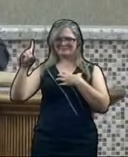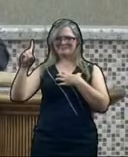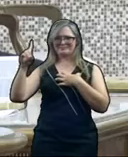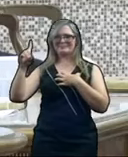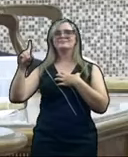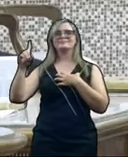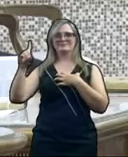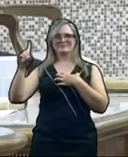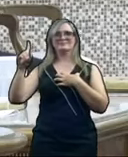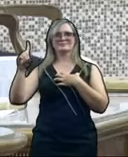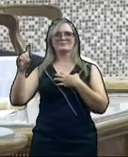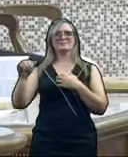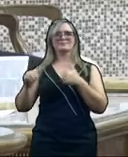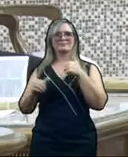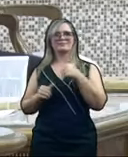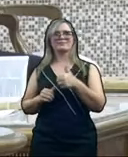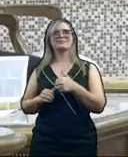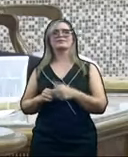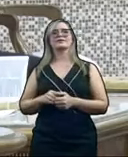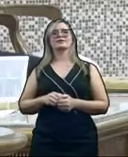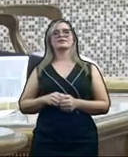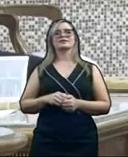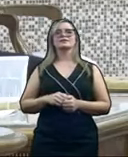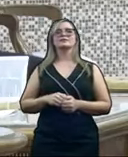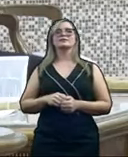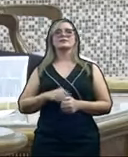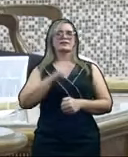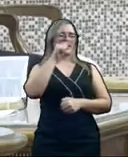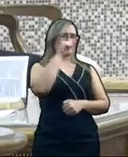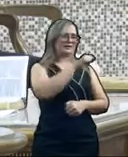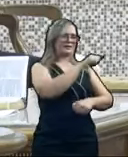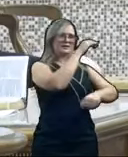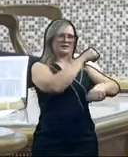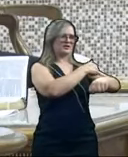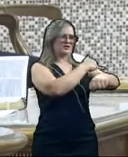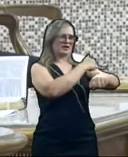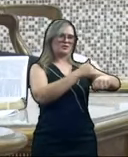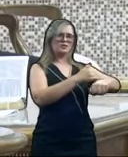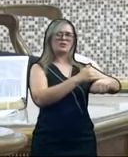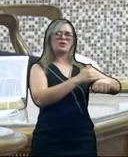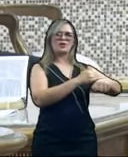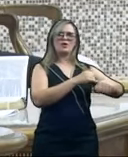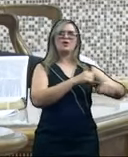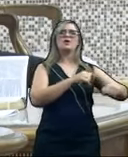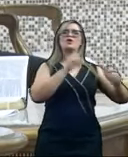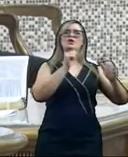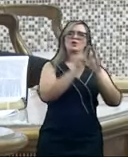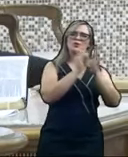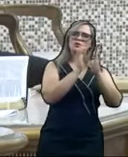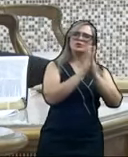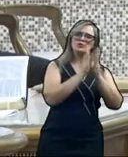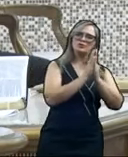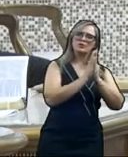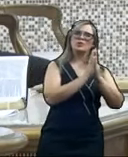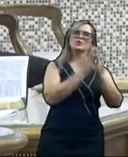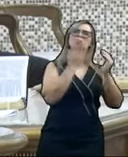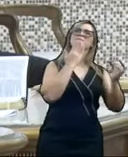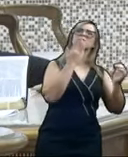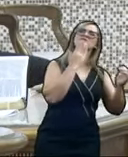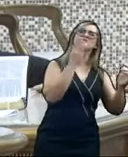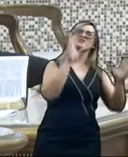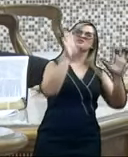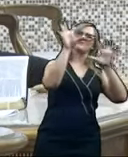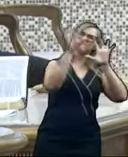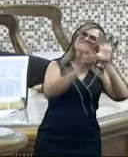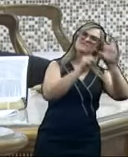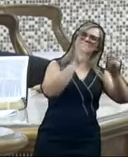i i a conversa dele foi direta eu não te deixo senão meu abençoar bota canta a música aqui eu